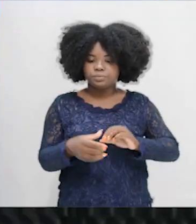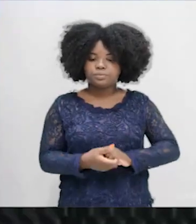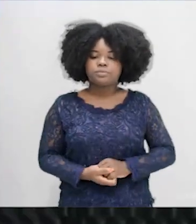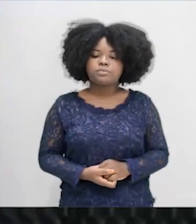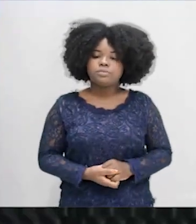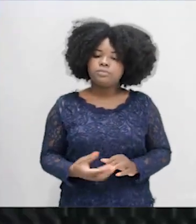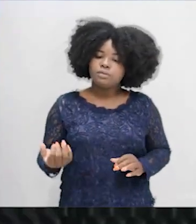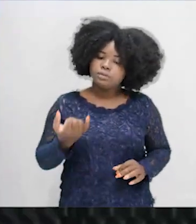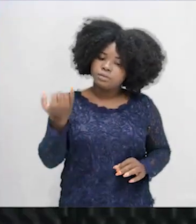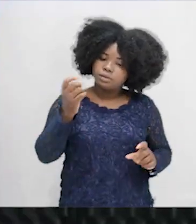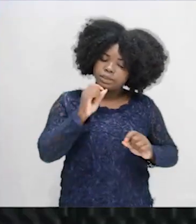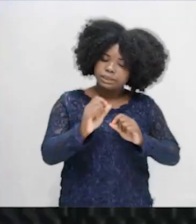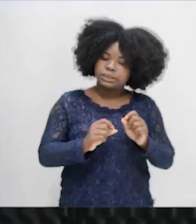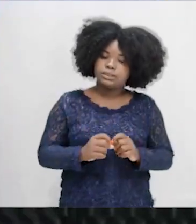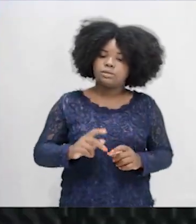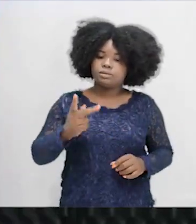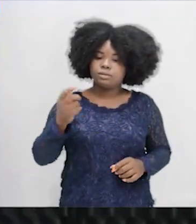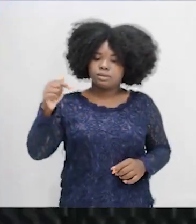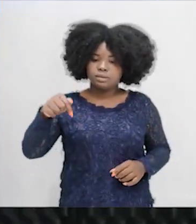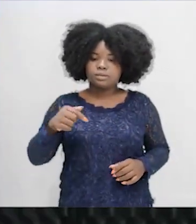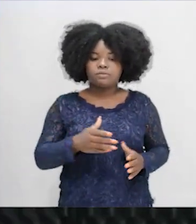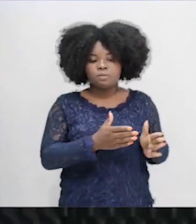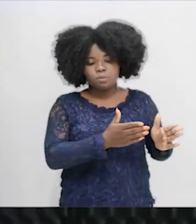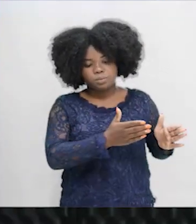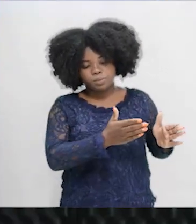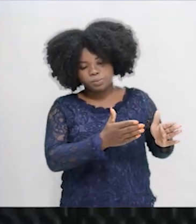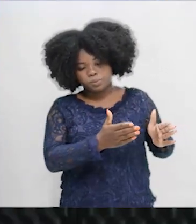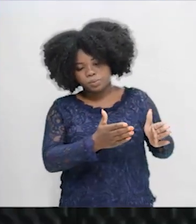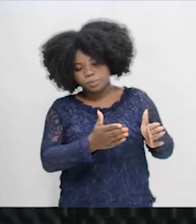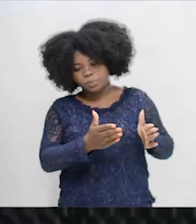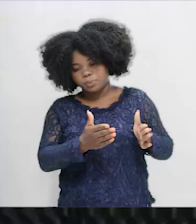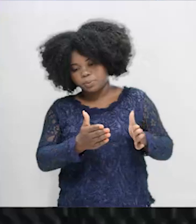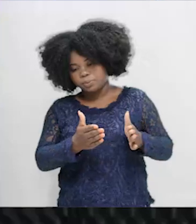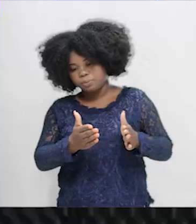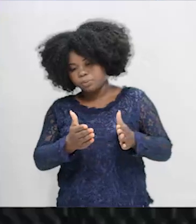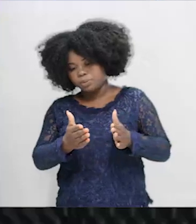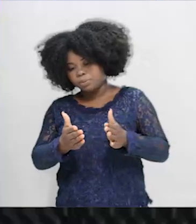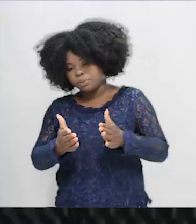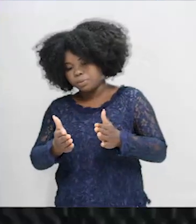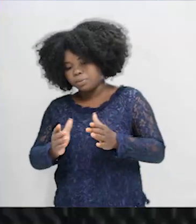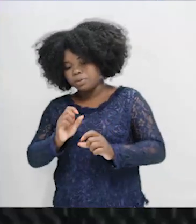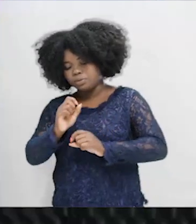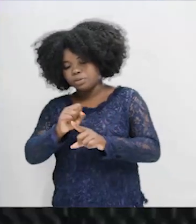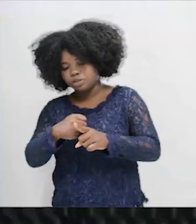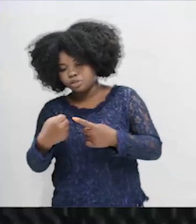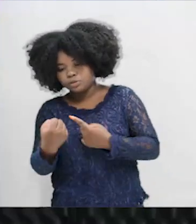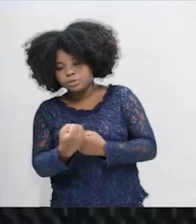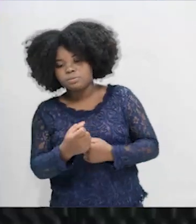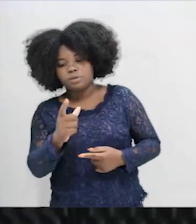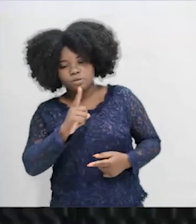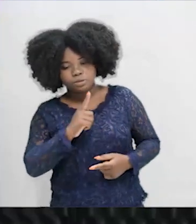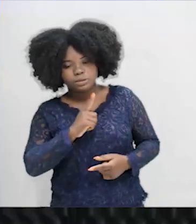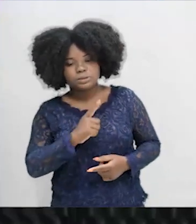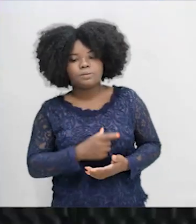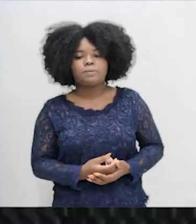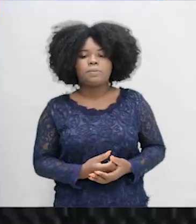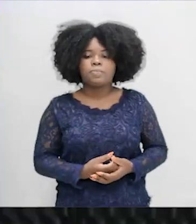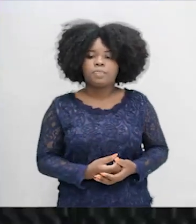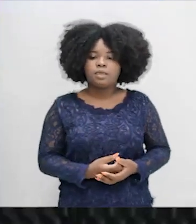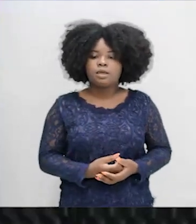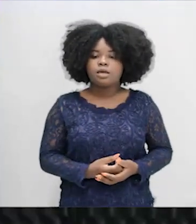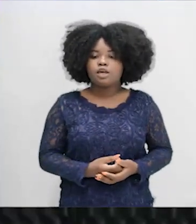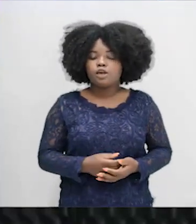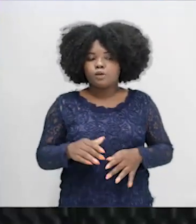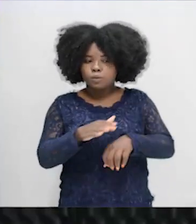O interessante é que os quadrinhos eles vão seguindo sequência a partir do que socialmente você tem. Eu comentando aqui no